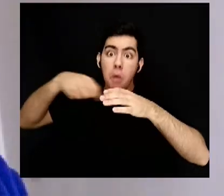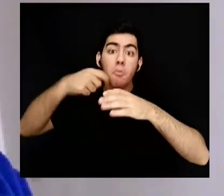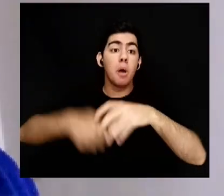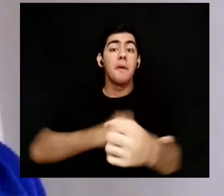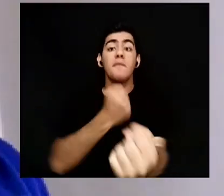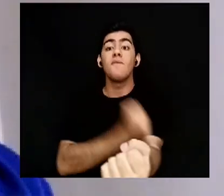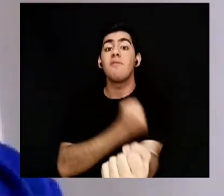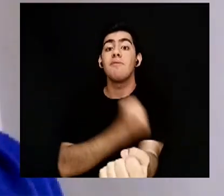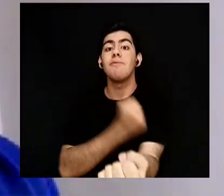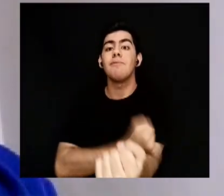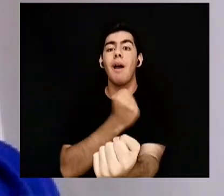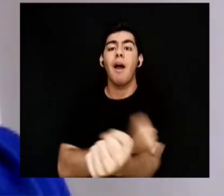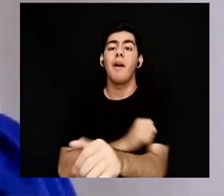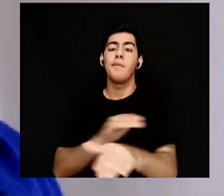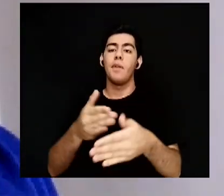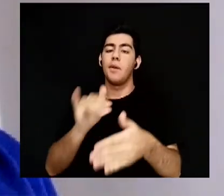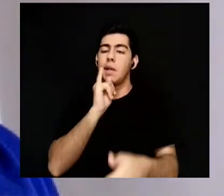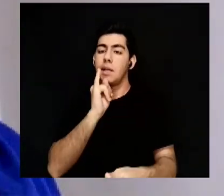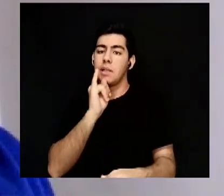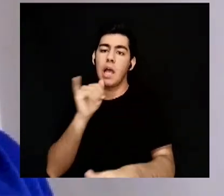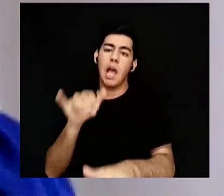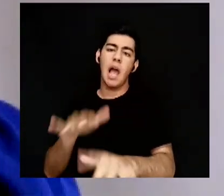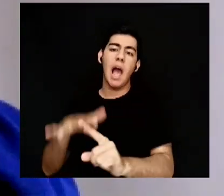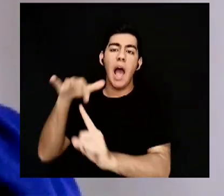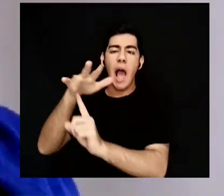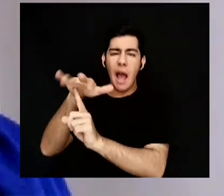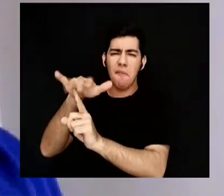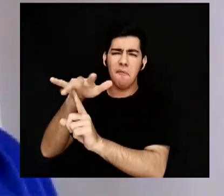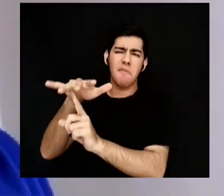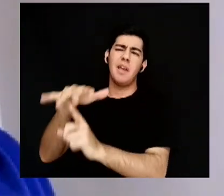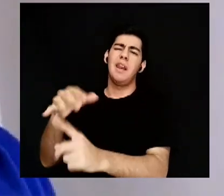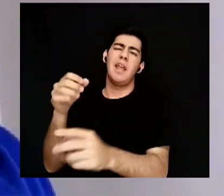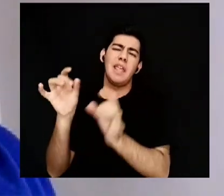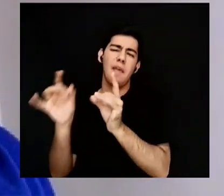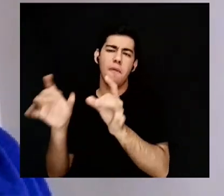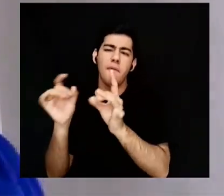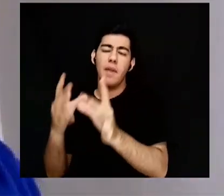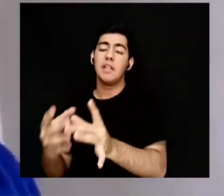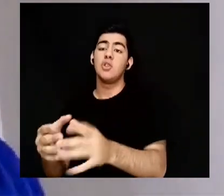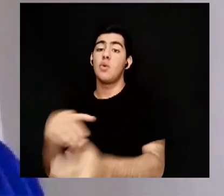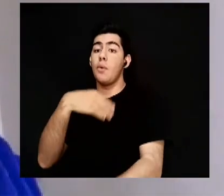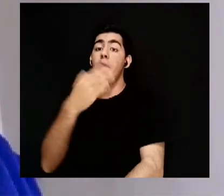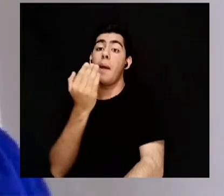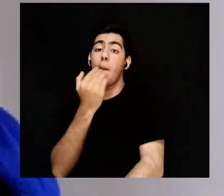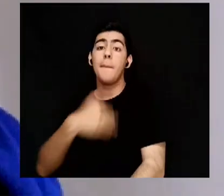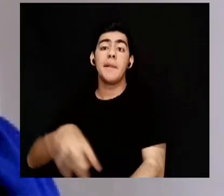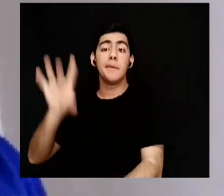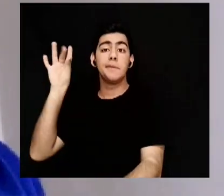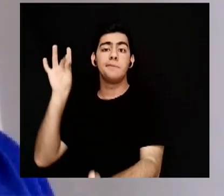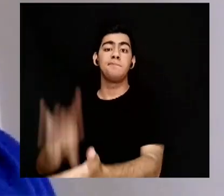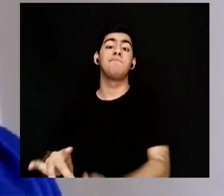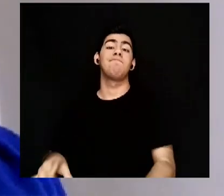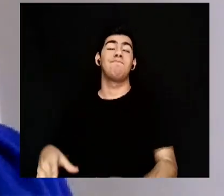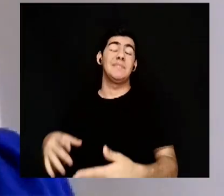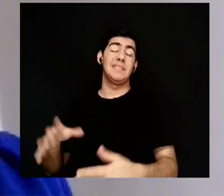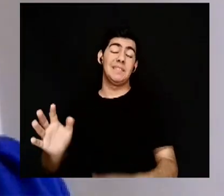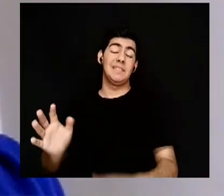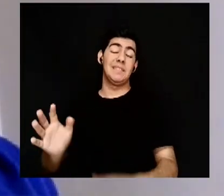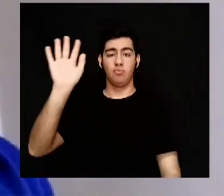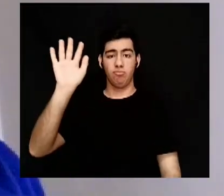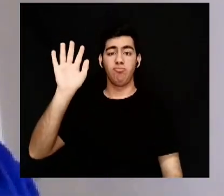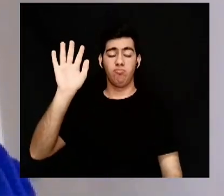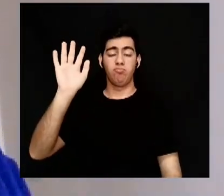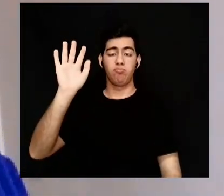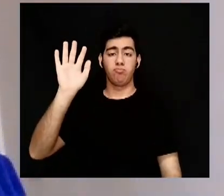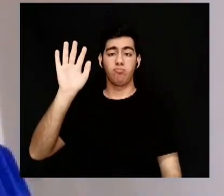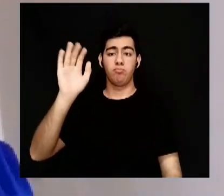comida de verdade, ela ficou muito cara. Então, assim, a obesidade, sim, tem aumentado no Brasil, infelizmente, nas classes sociais mais baixas,